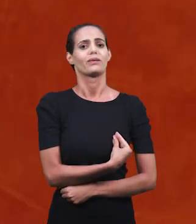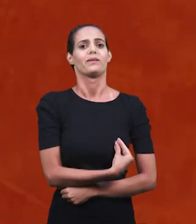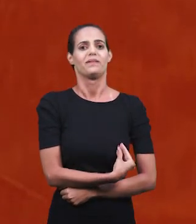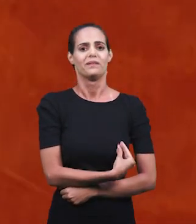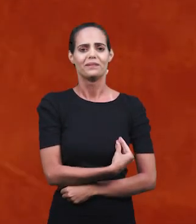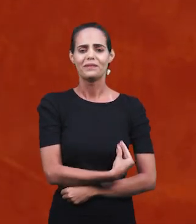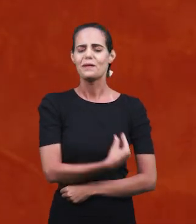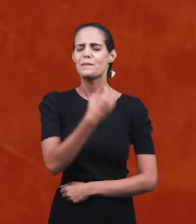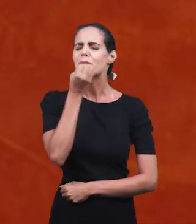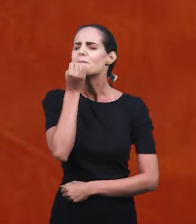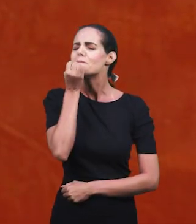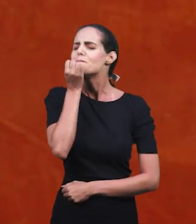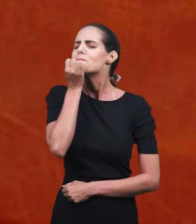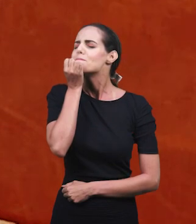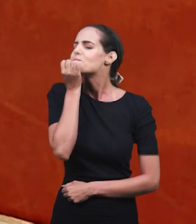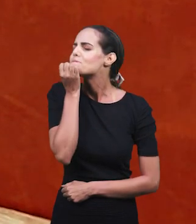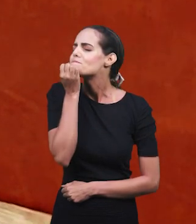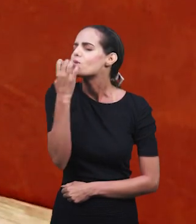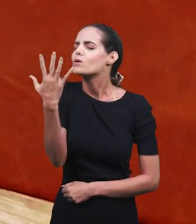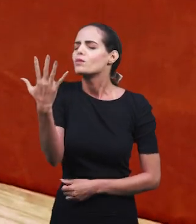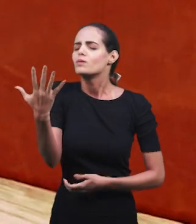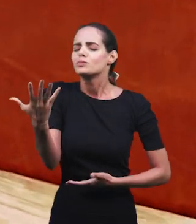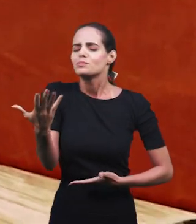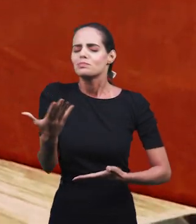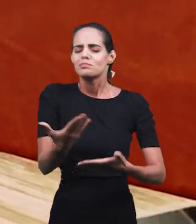Como é bom servir ao meu